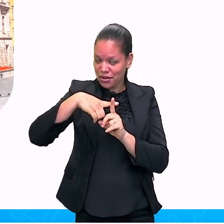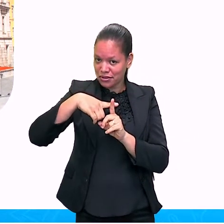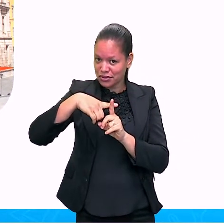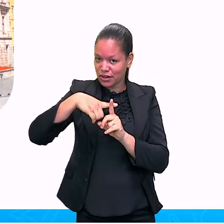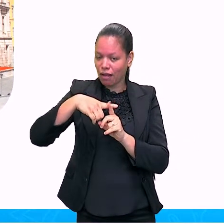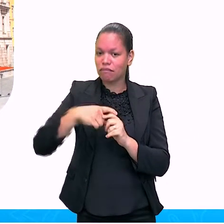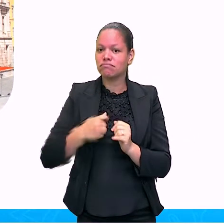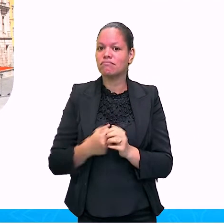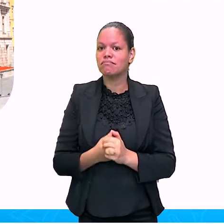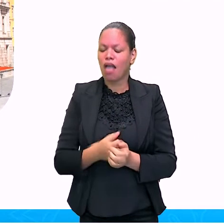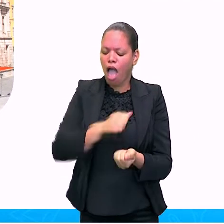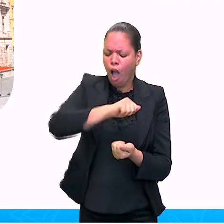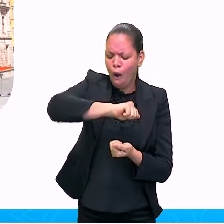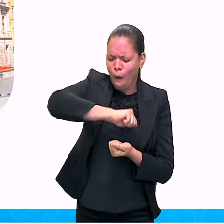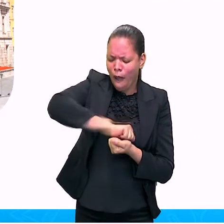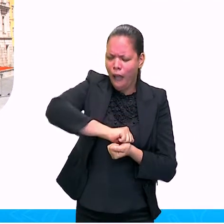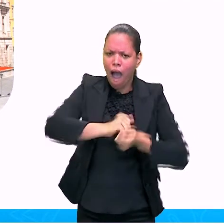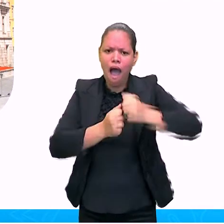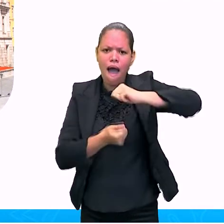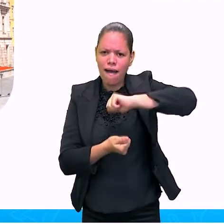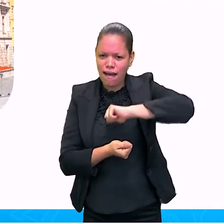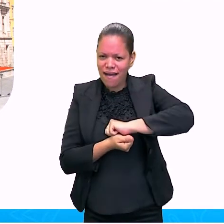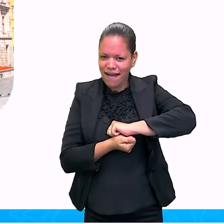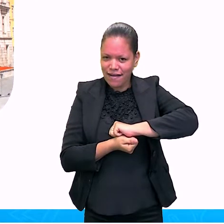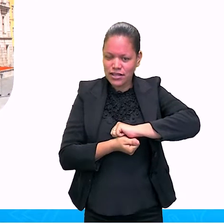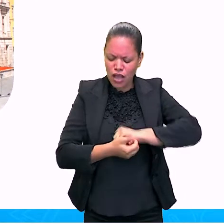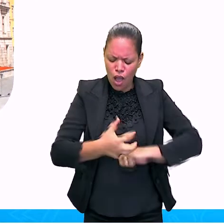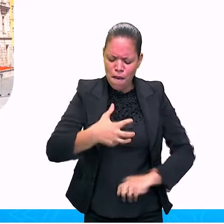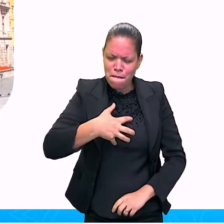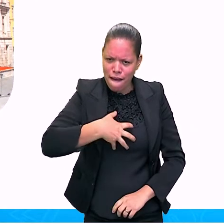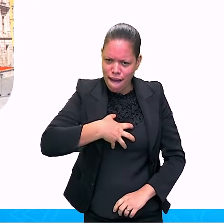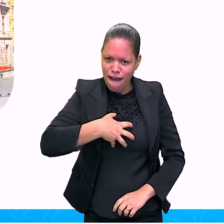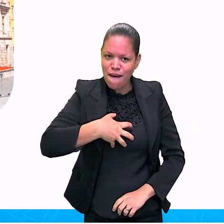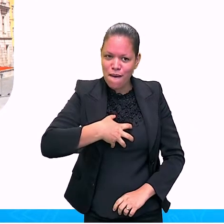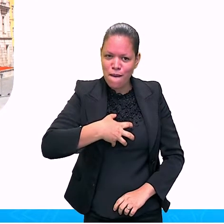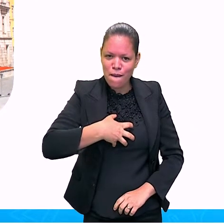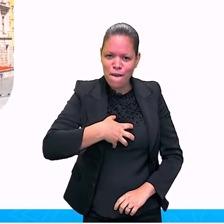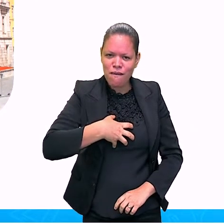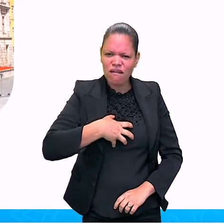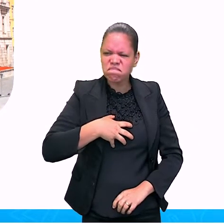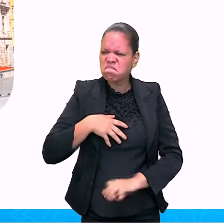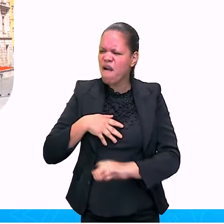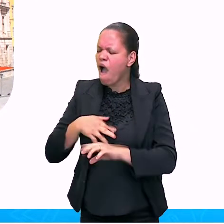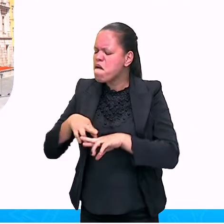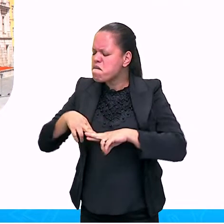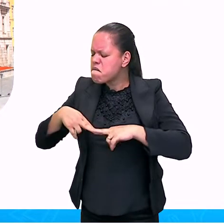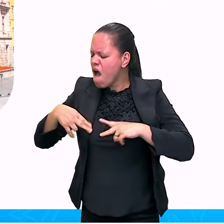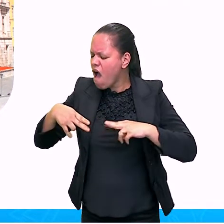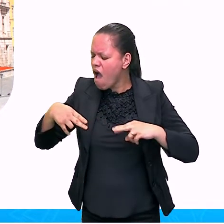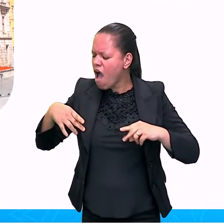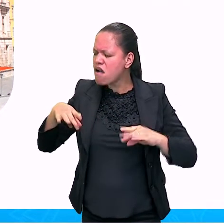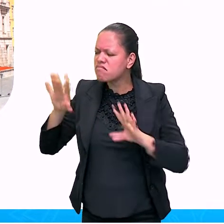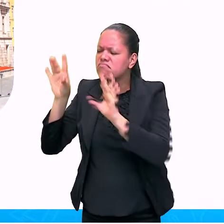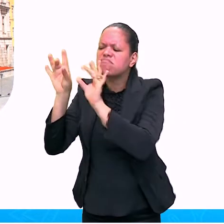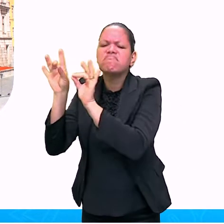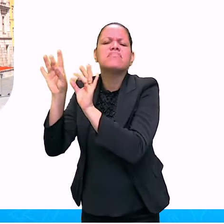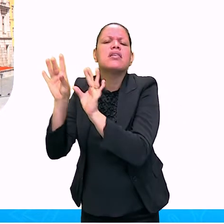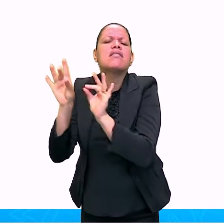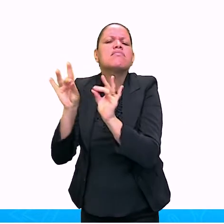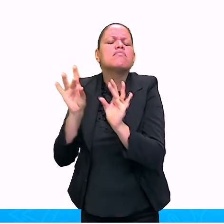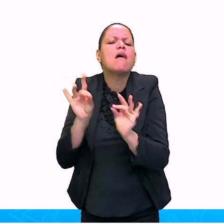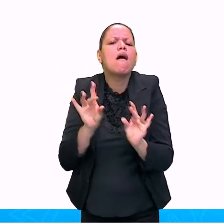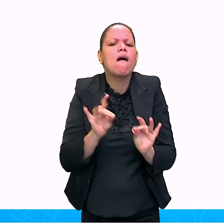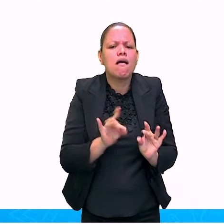detalhes, né? As paredes são bem ricas em detalhes. Então, dentro das igrejas também tem muita cultura, né? Detalhes do arte